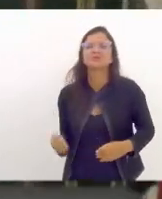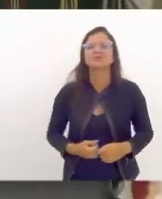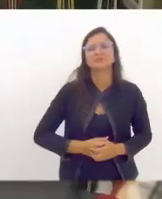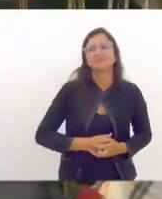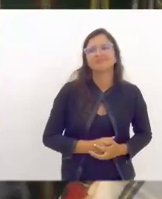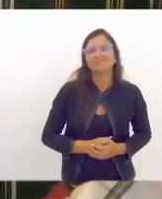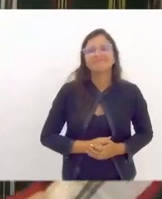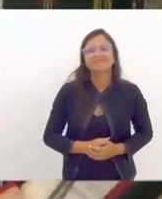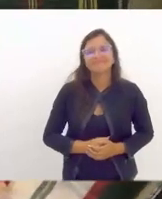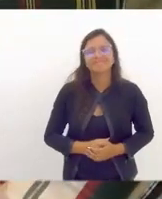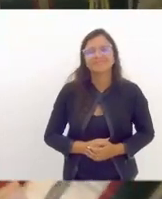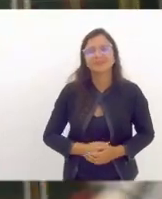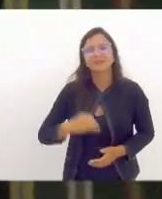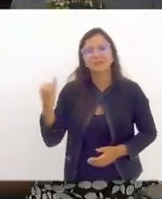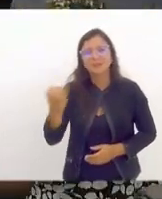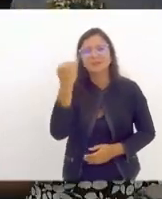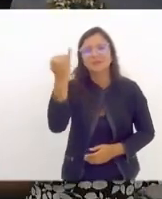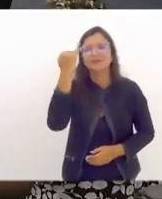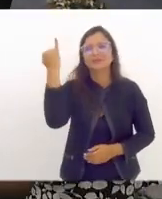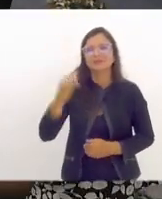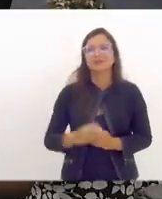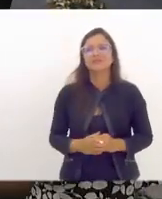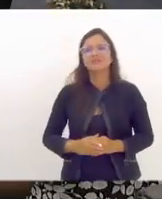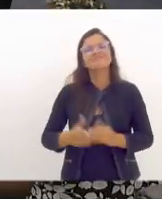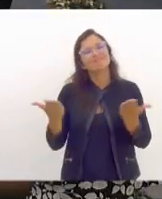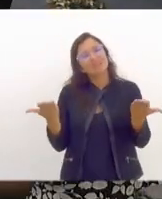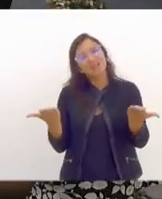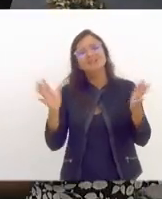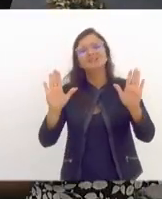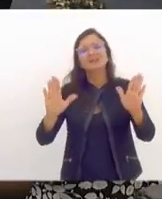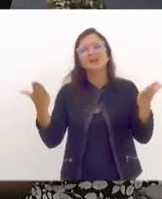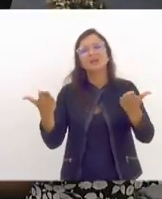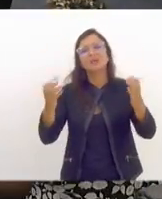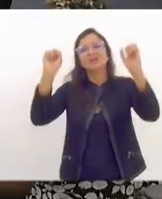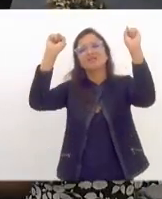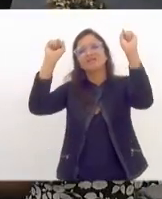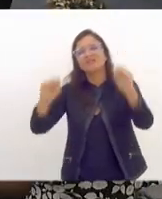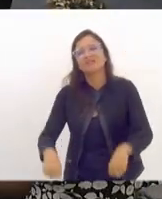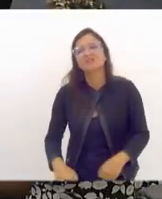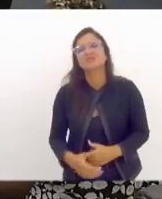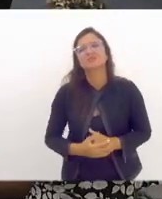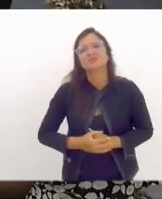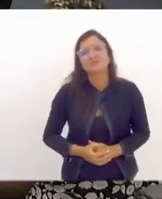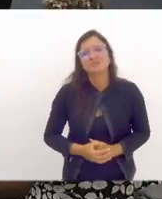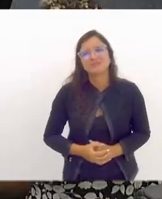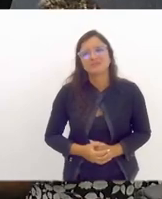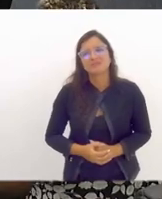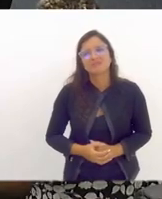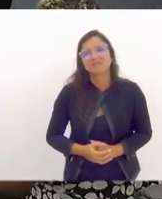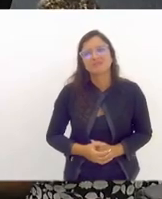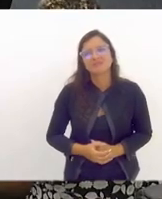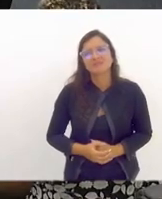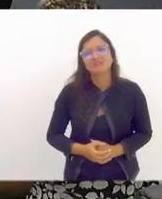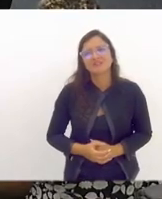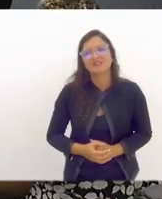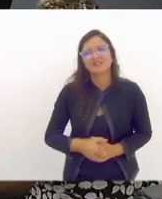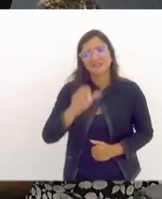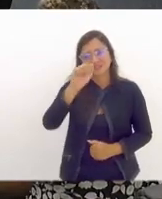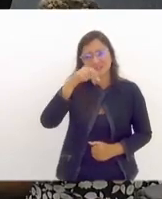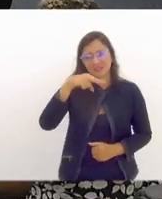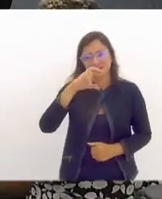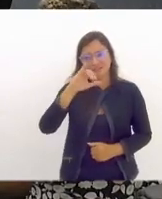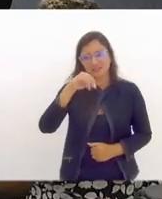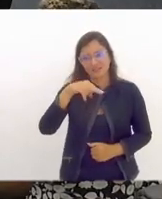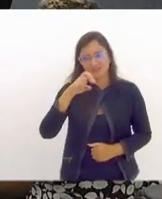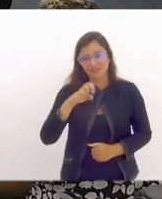portas fechadas E durante esses quase três anos nenhuma ligação de alguém dancini você me desculpa